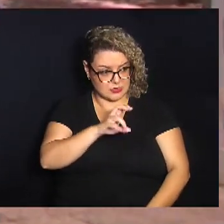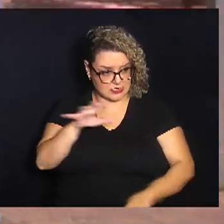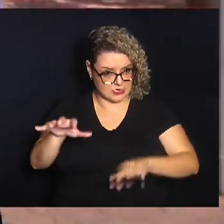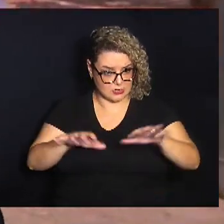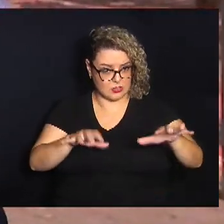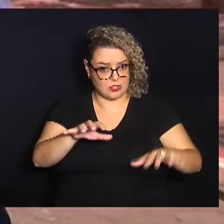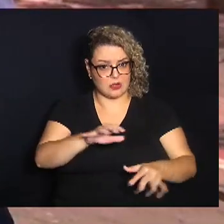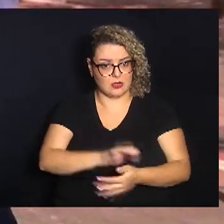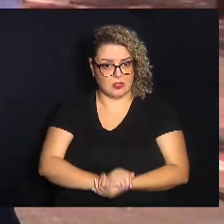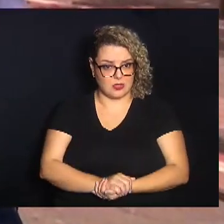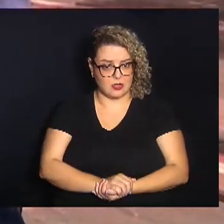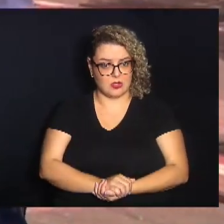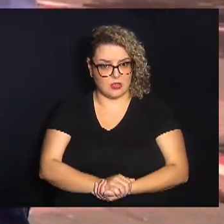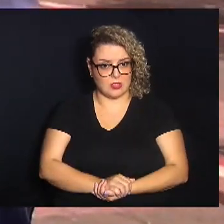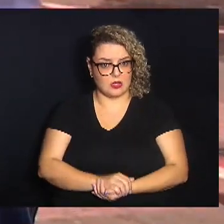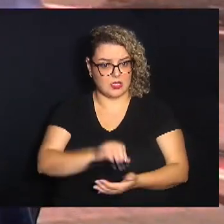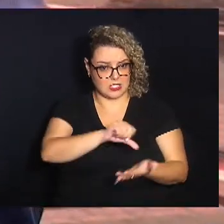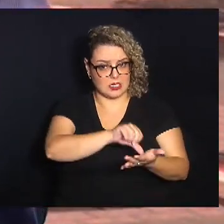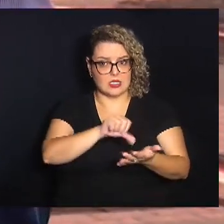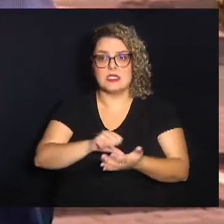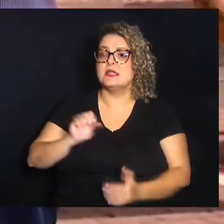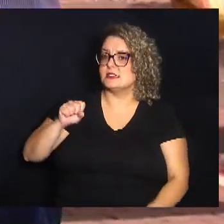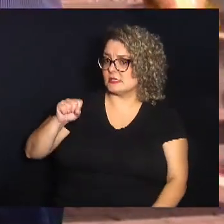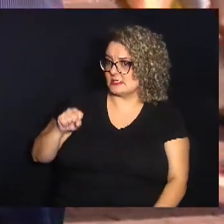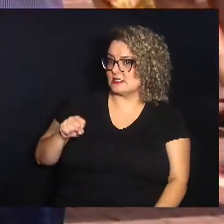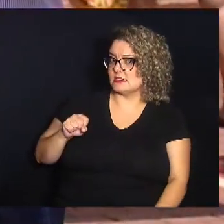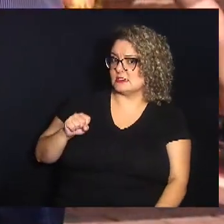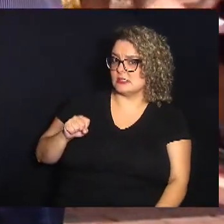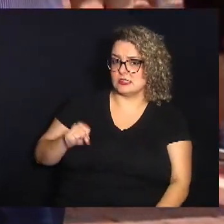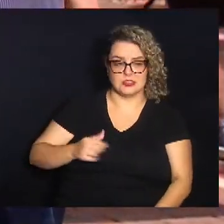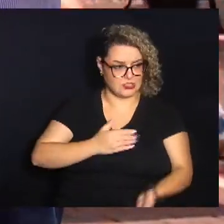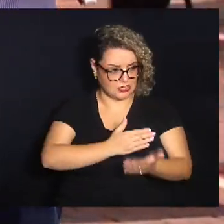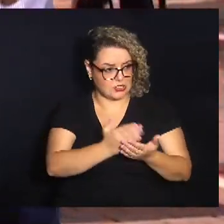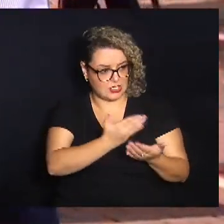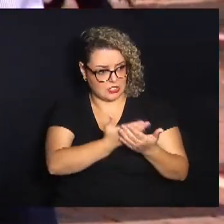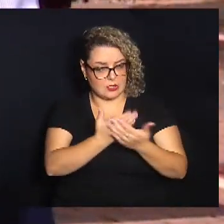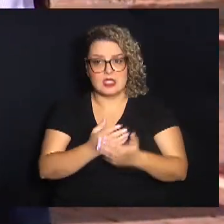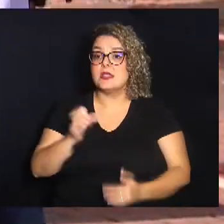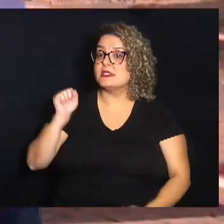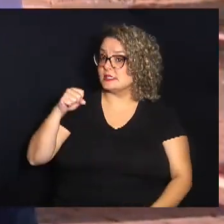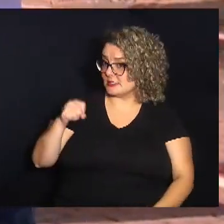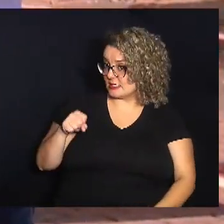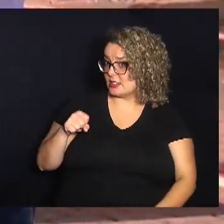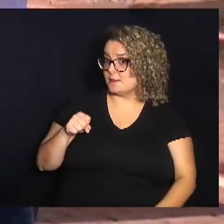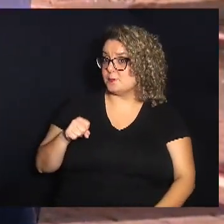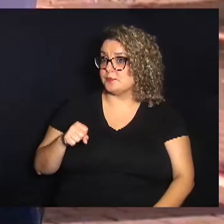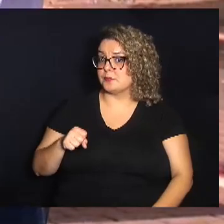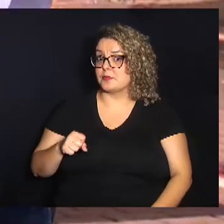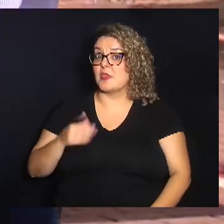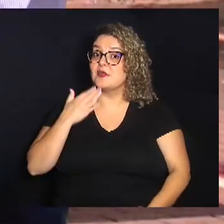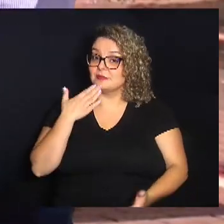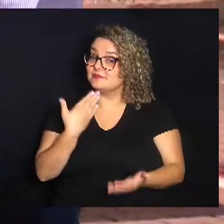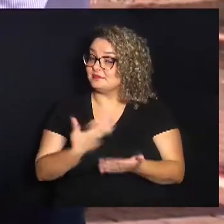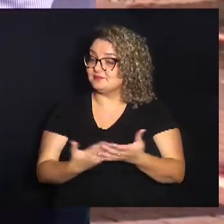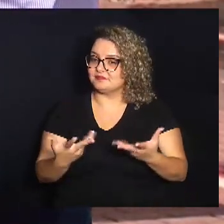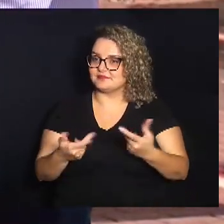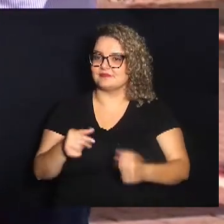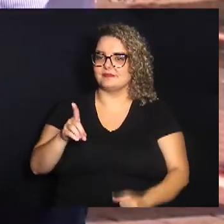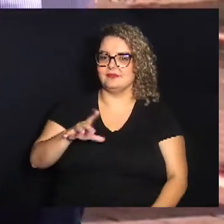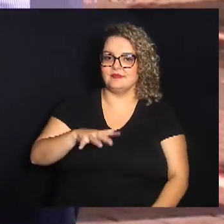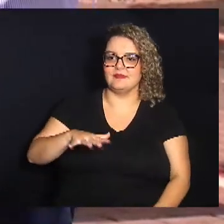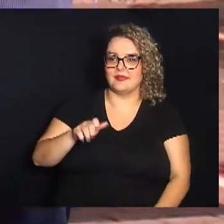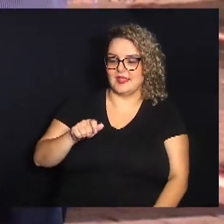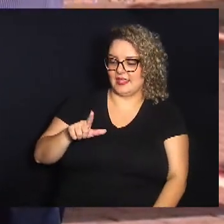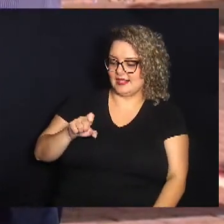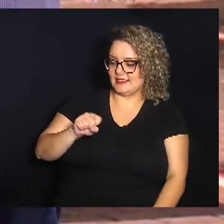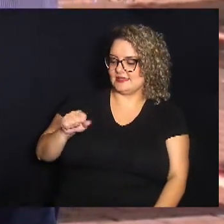São cinco sedes. É. E já começou a estudar. Sim, foi impressionante que a diretora Alessandra